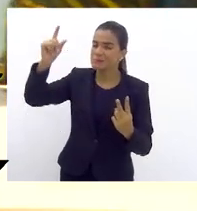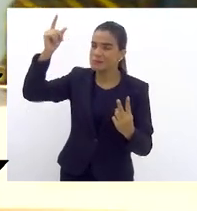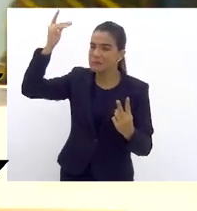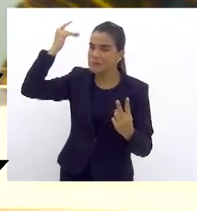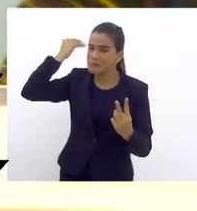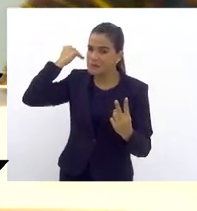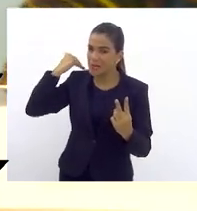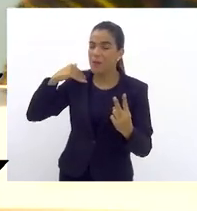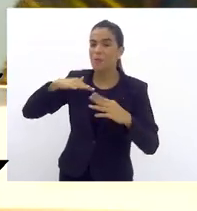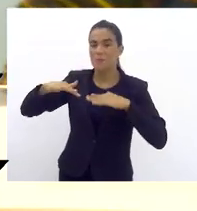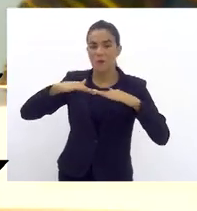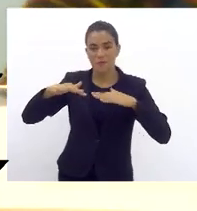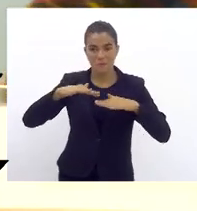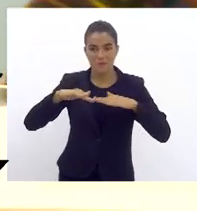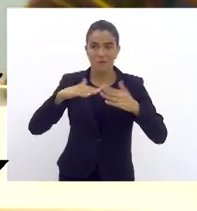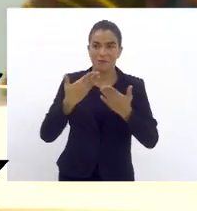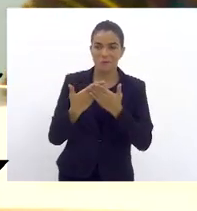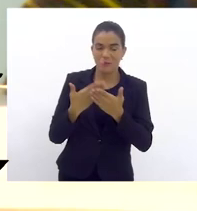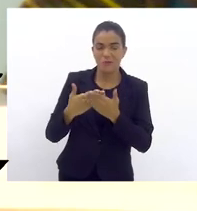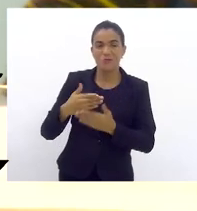militância de movimento